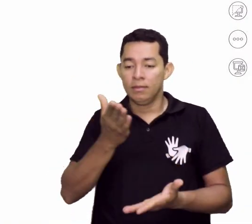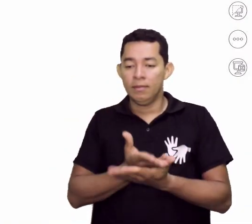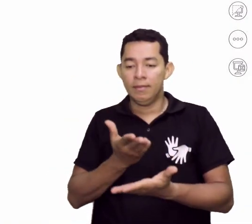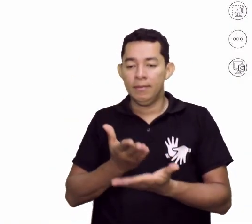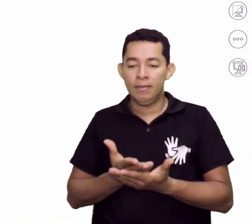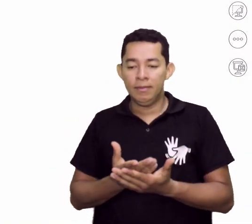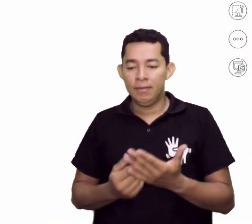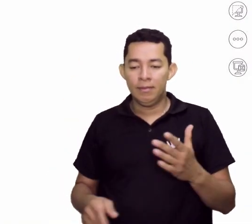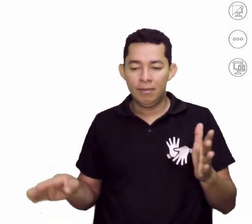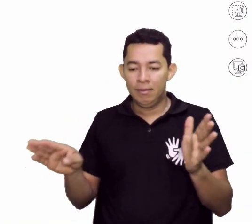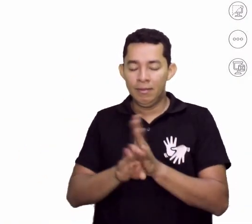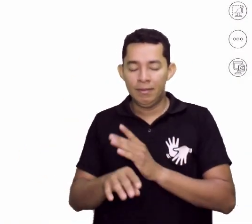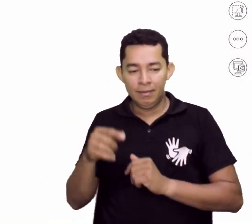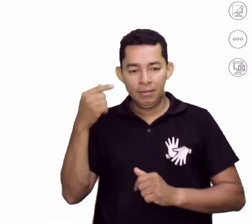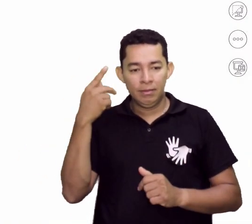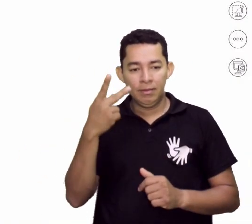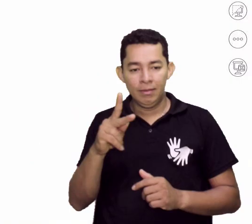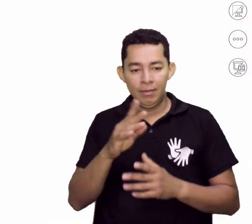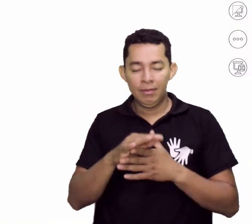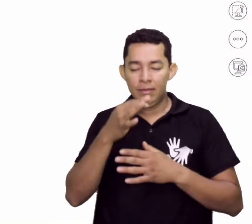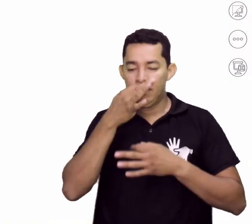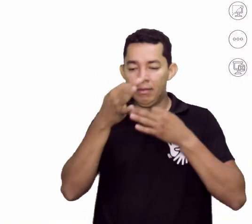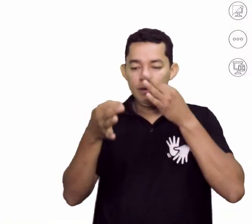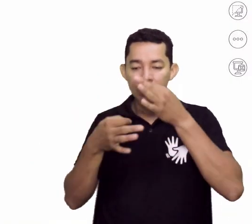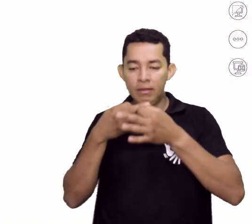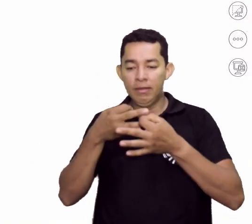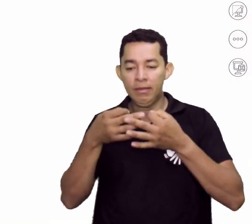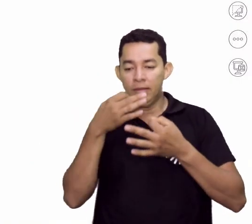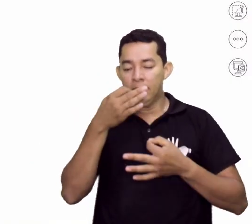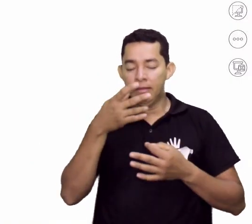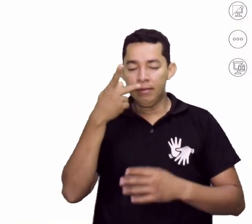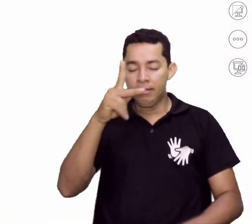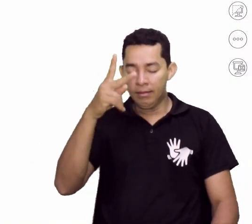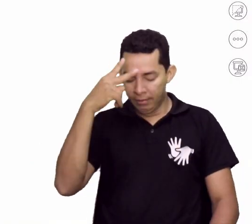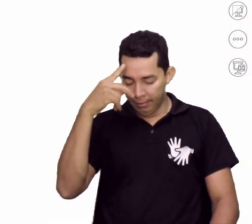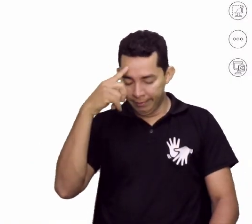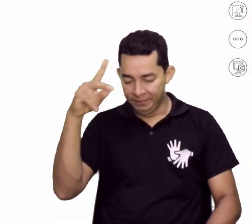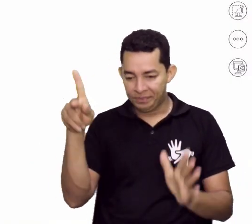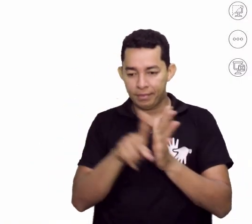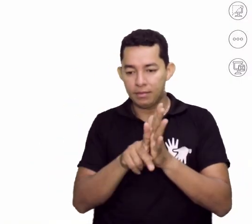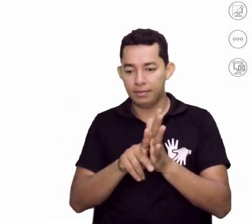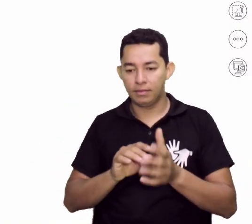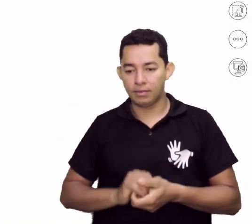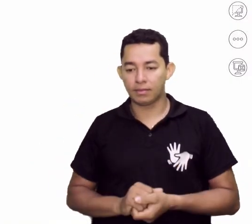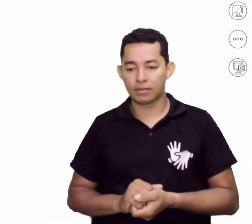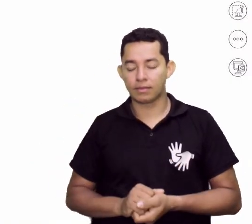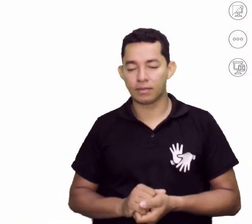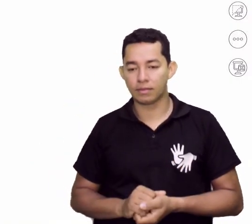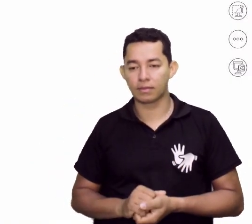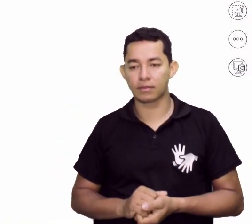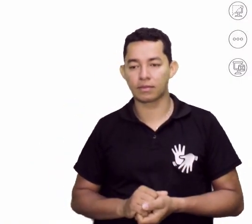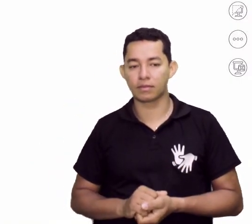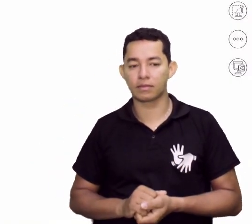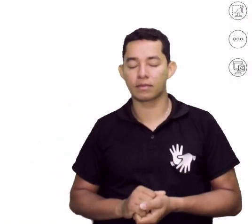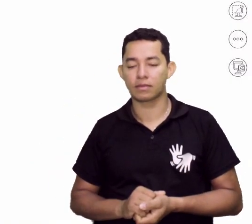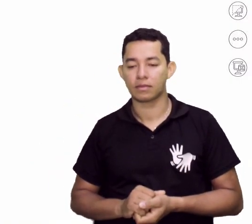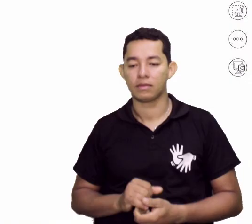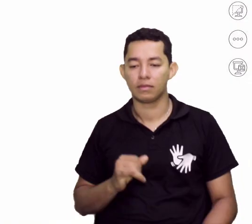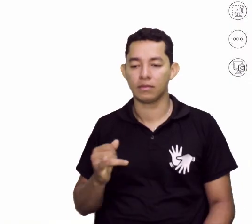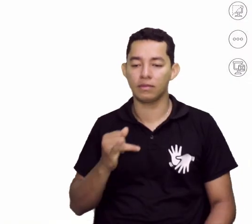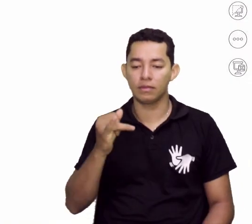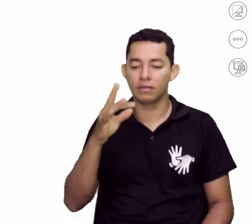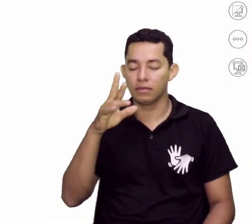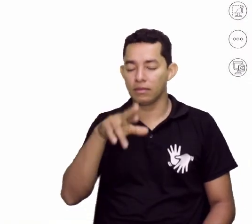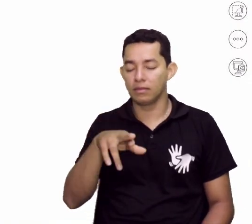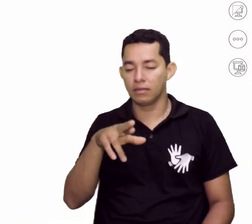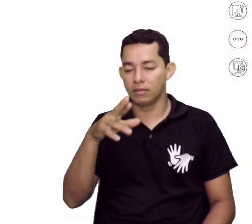vai chegando às suas conclusões, vai colocando o seu pensamento, tá? Porque é muito importante que você reflita, que você